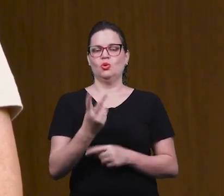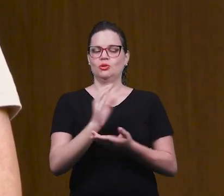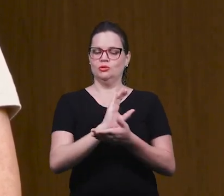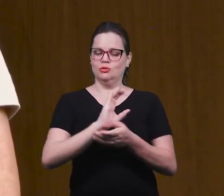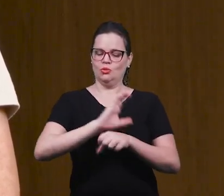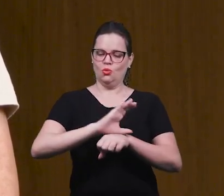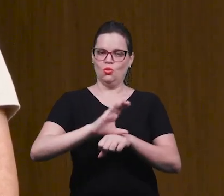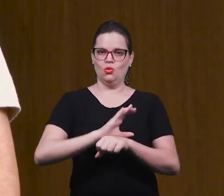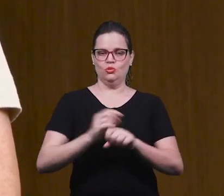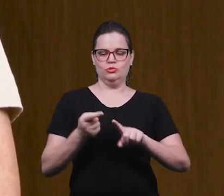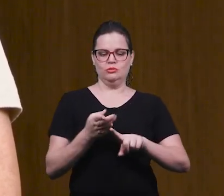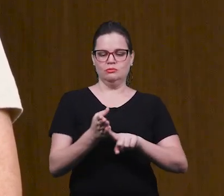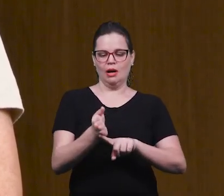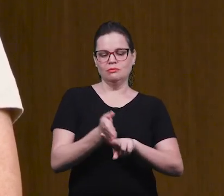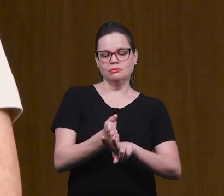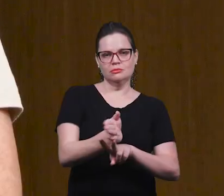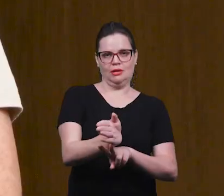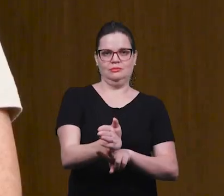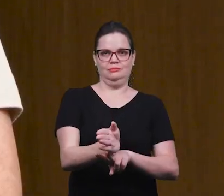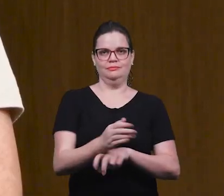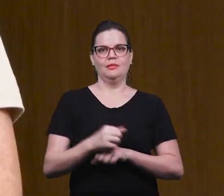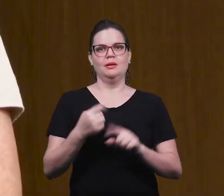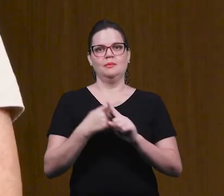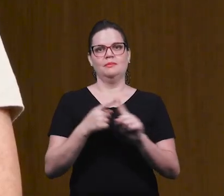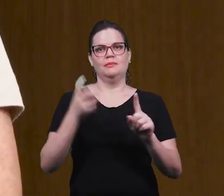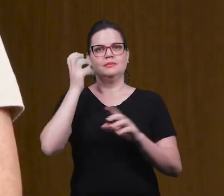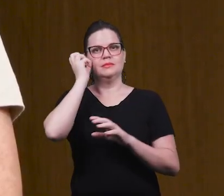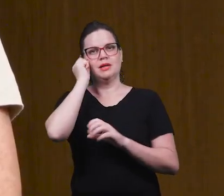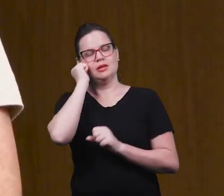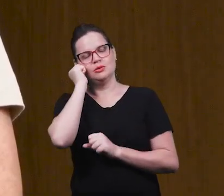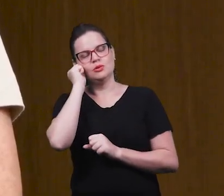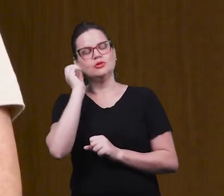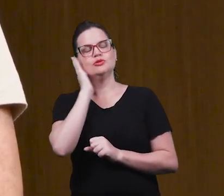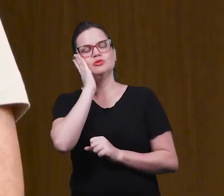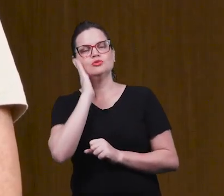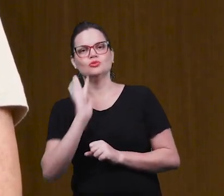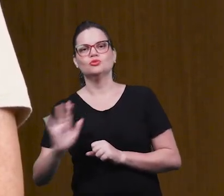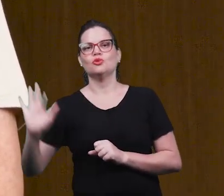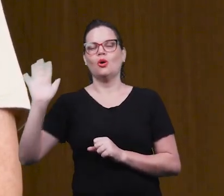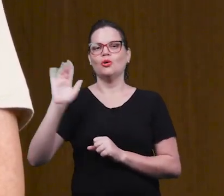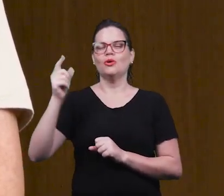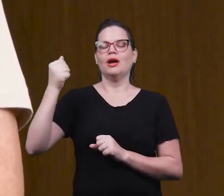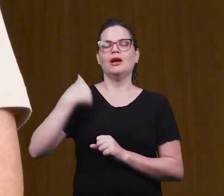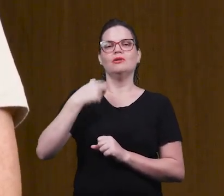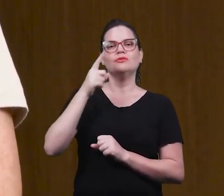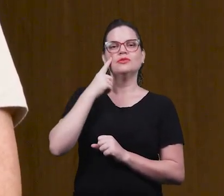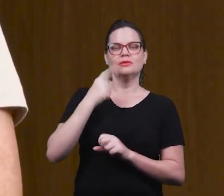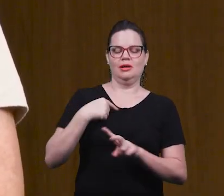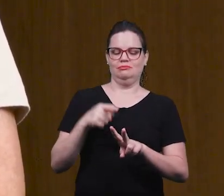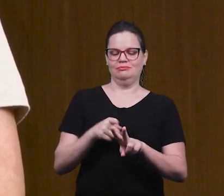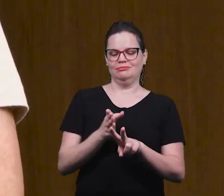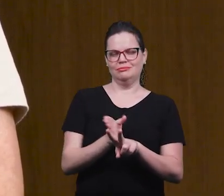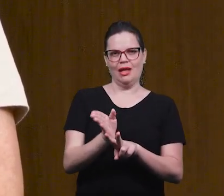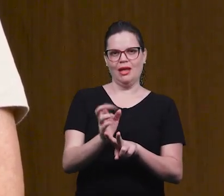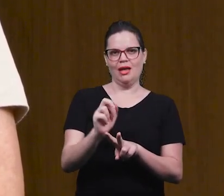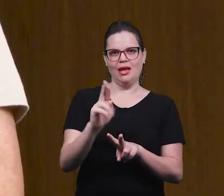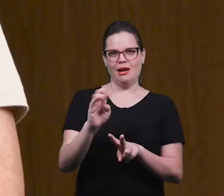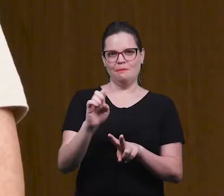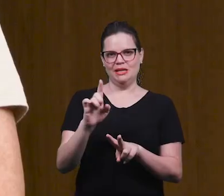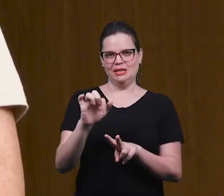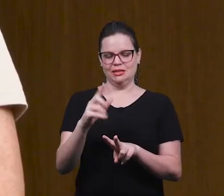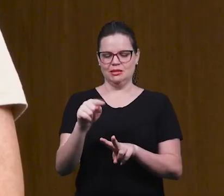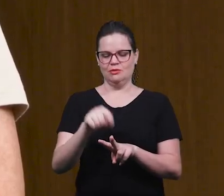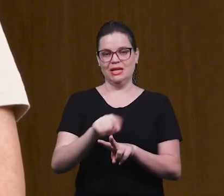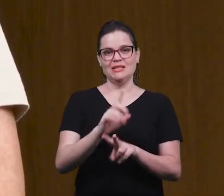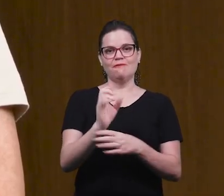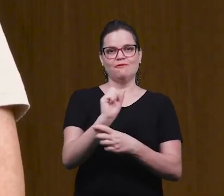noite eu também tive um sonho. O Senhor falava comigo, a sua escolha tem que ser fisioterapia. E eu fiz o curso de